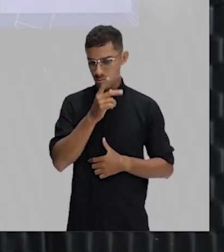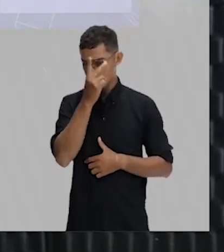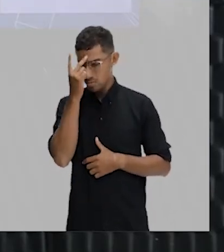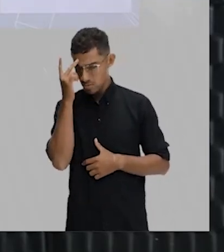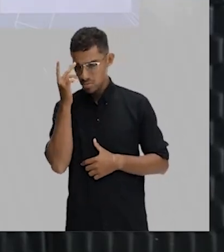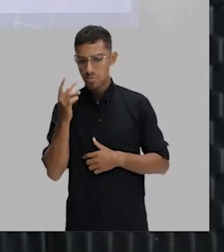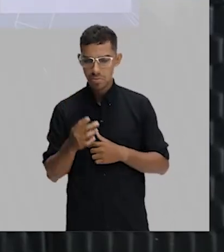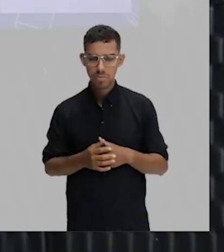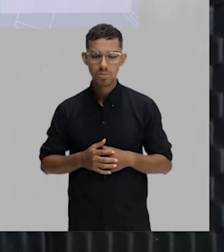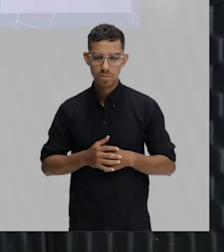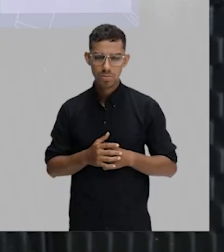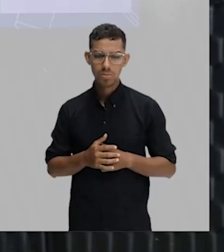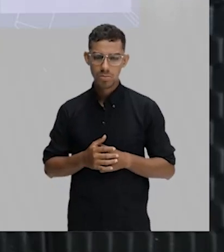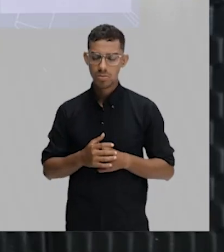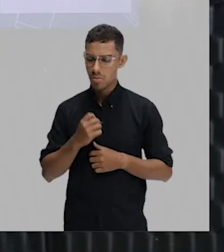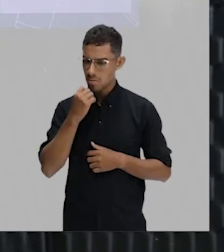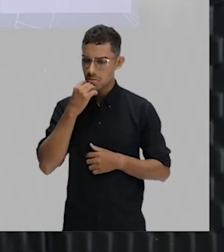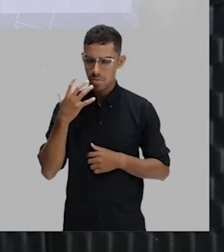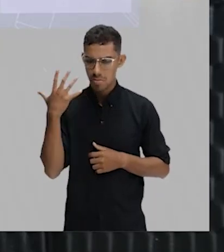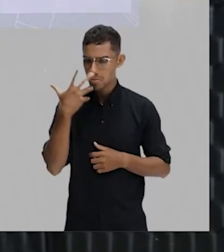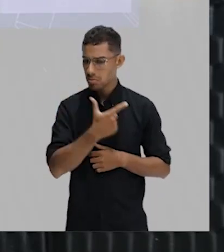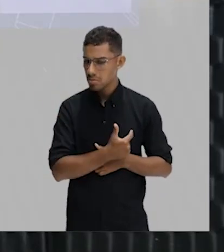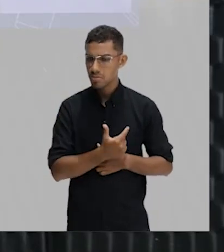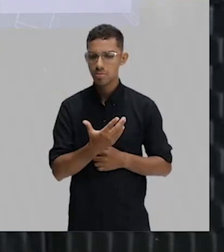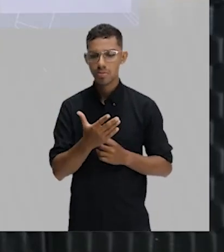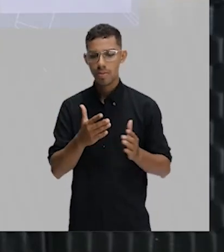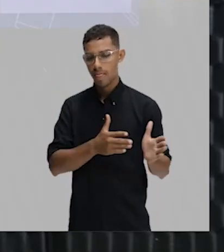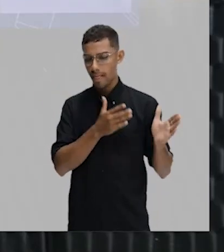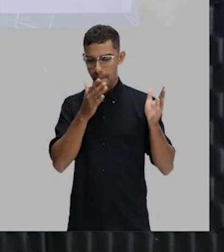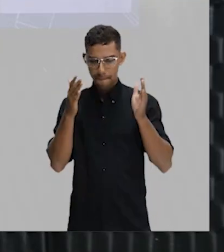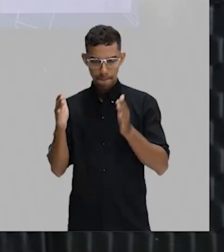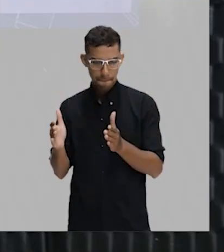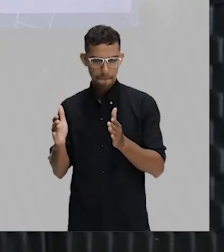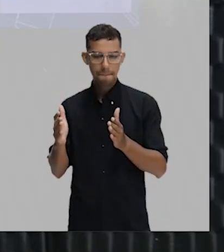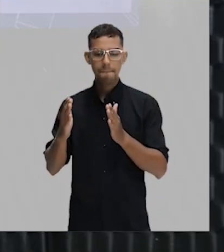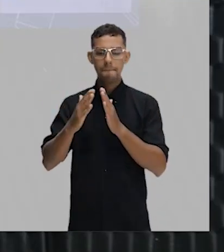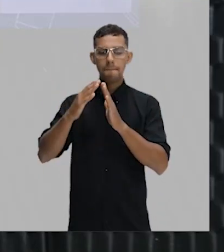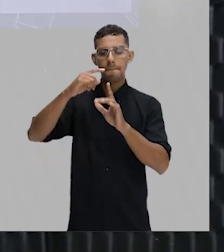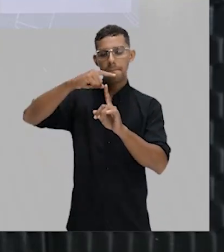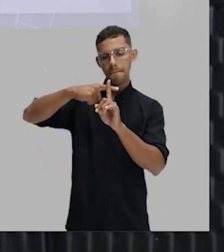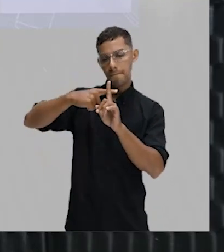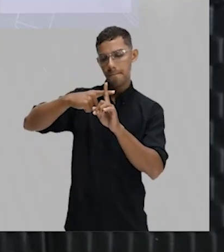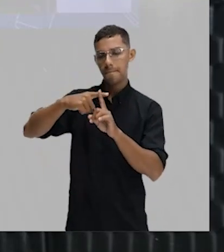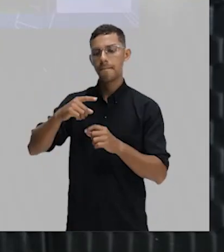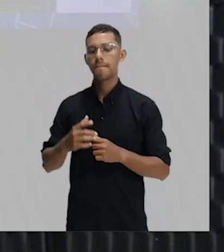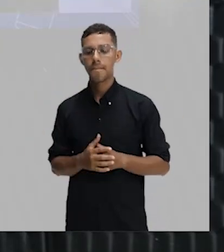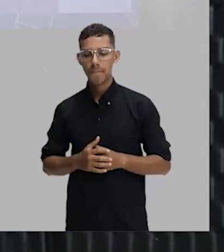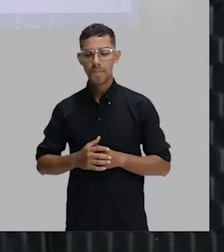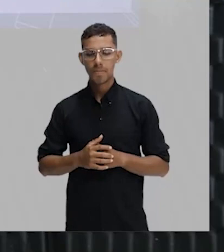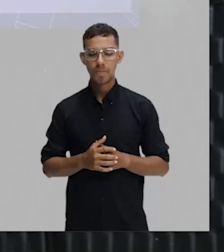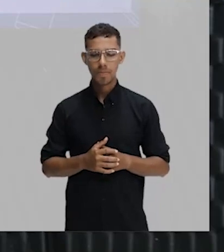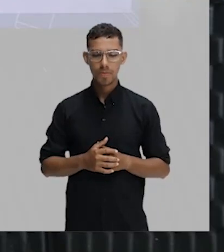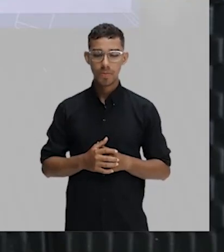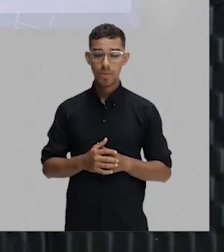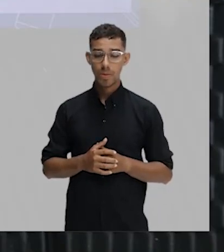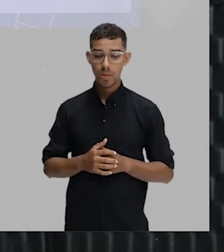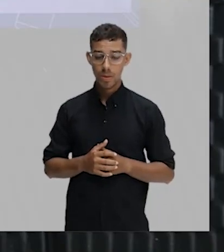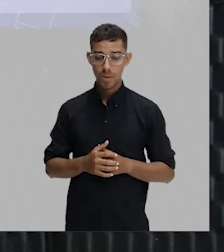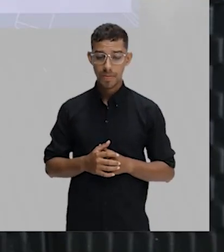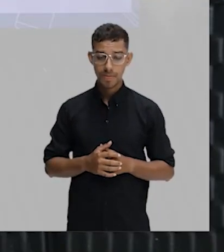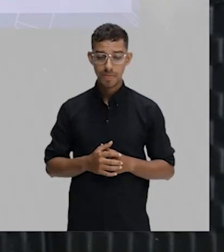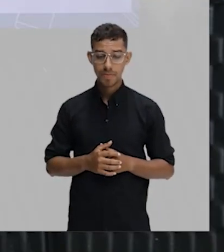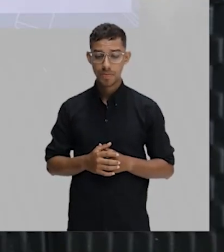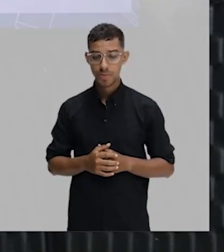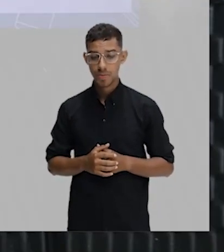fantástico. Então, o Museu de Arte Sacra é do lado da Catedral, da Igreja da Sé, e ele agrega uma quantidade, deixa eu voltar bem aqui, ó,